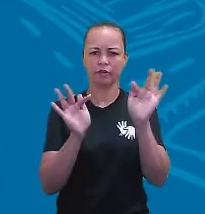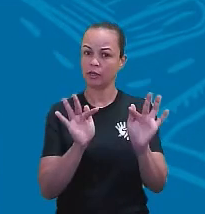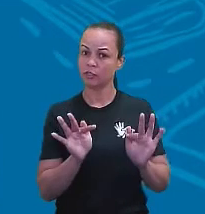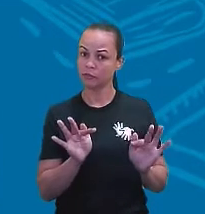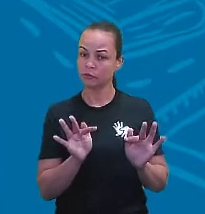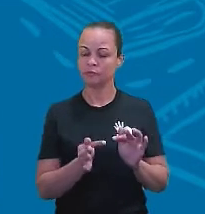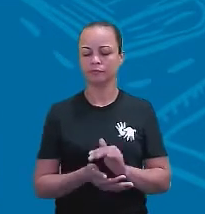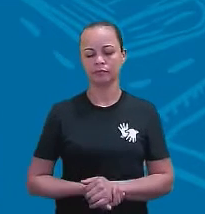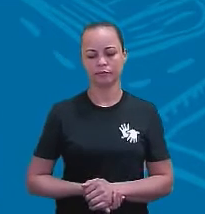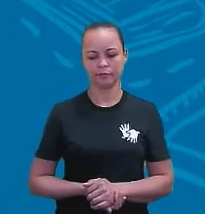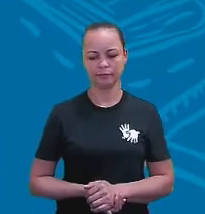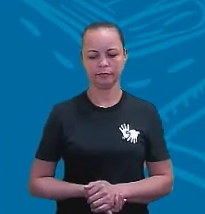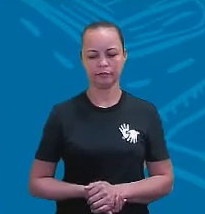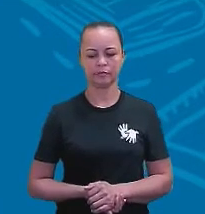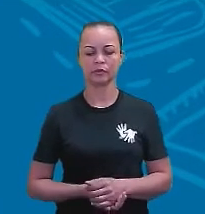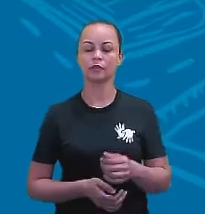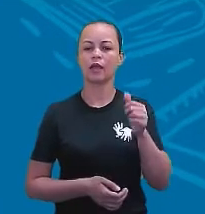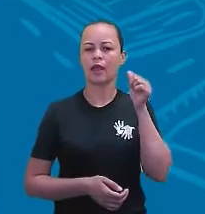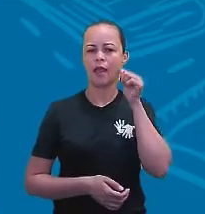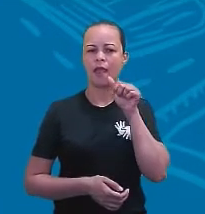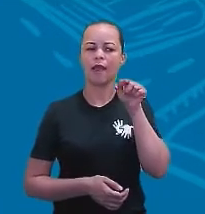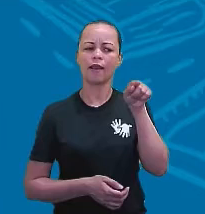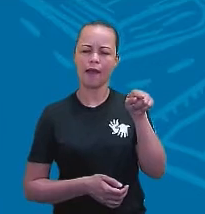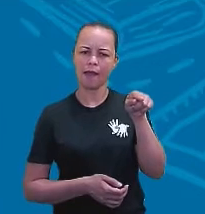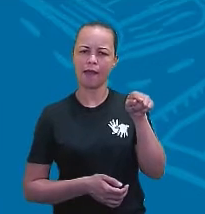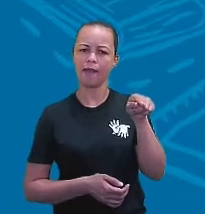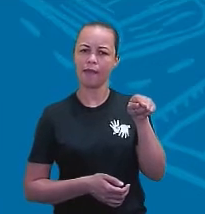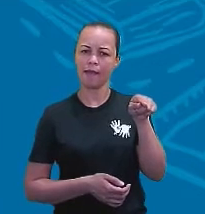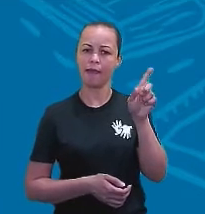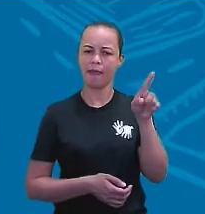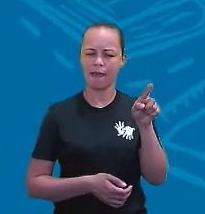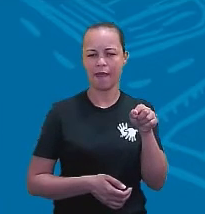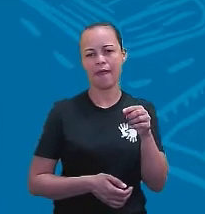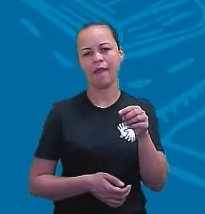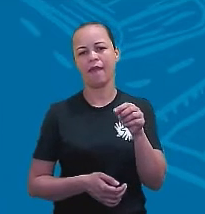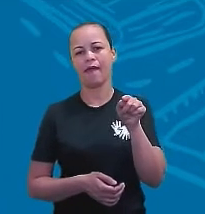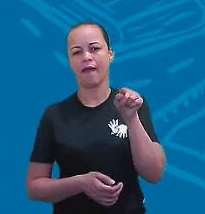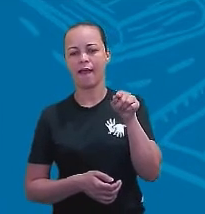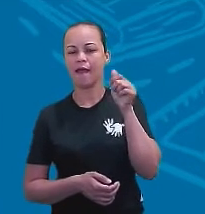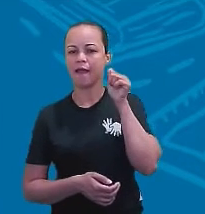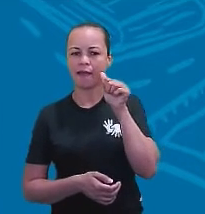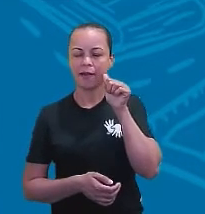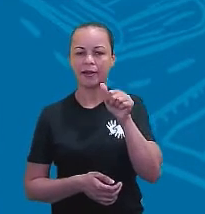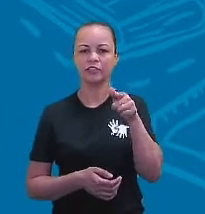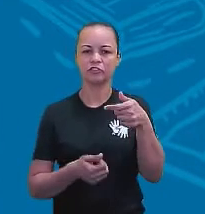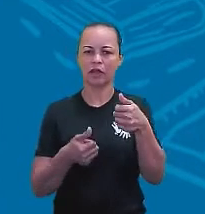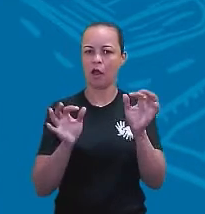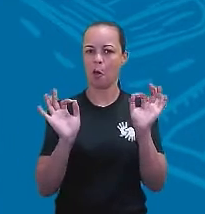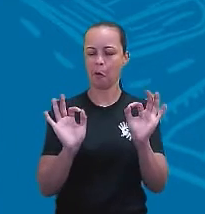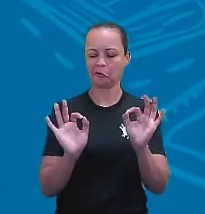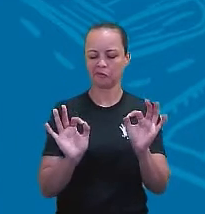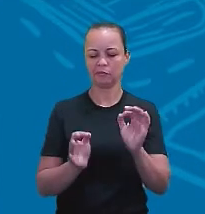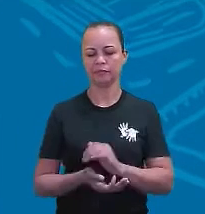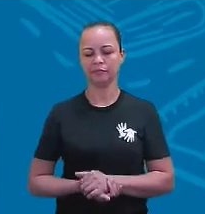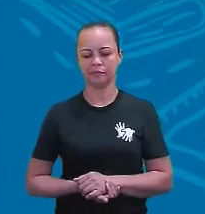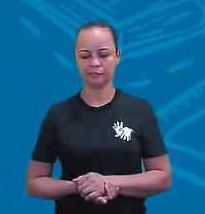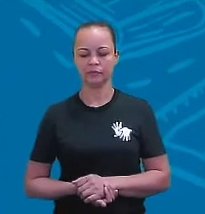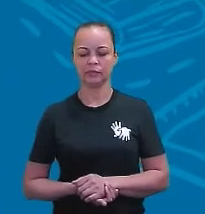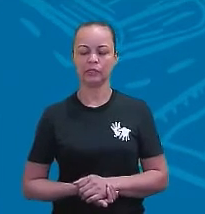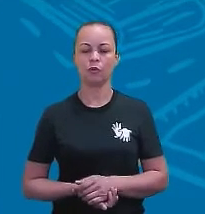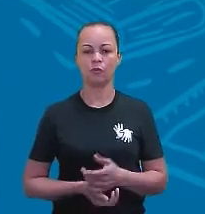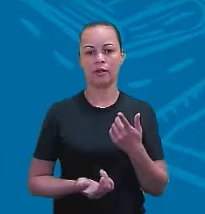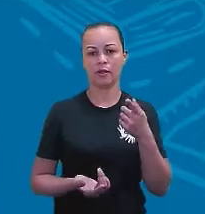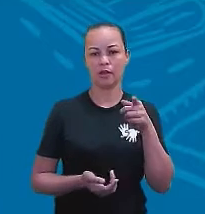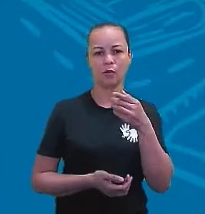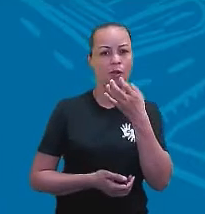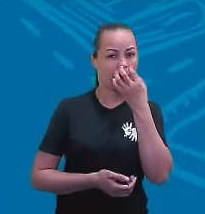she great? Ela é ou está ótima? Is it a nice dog? Ele é um cachorro